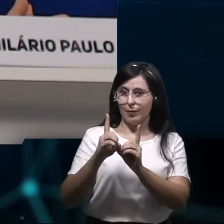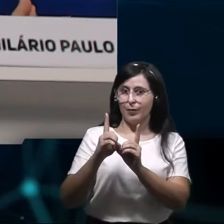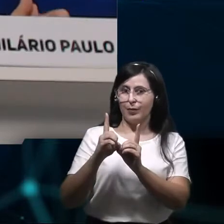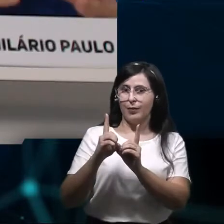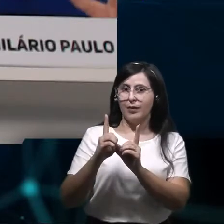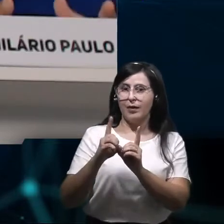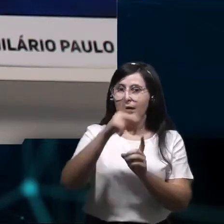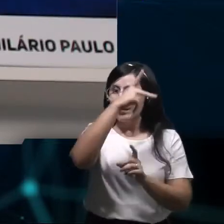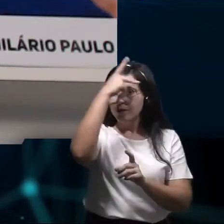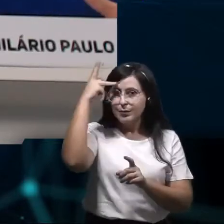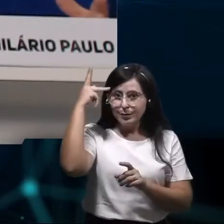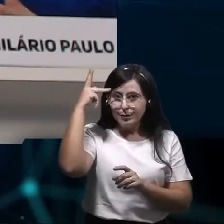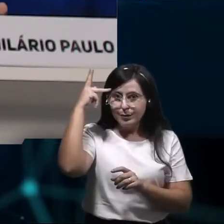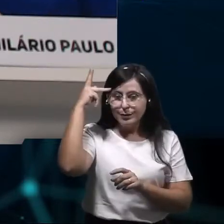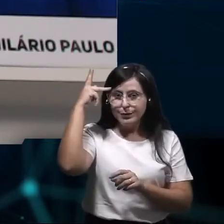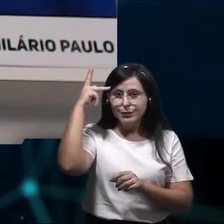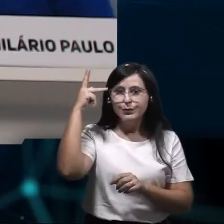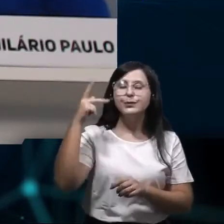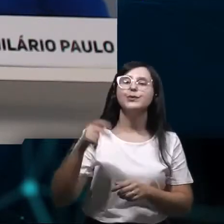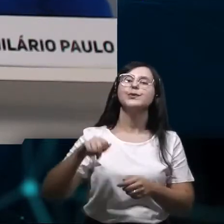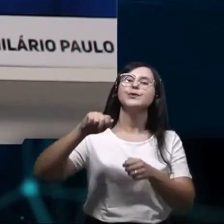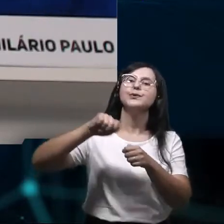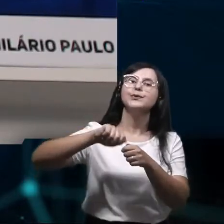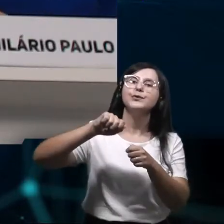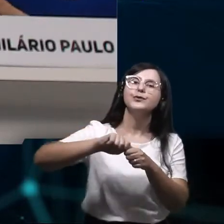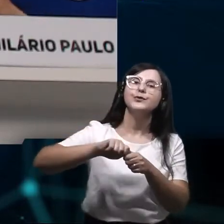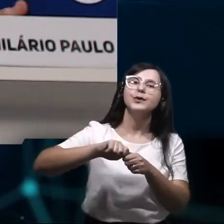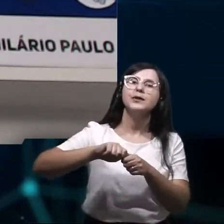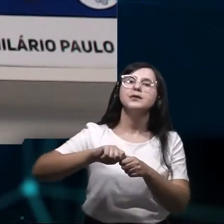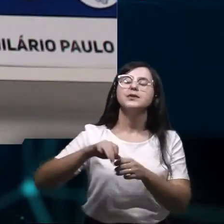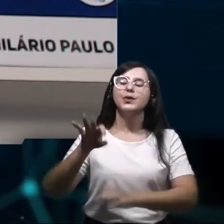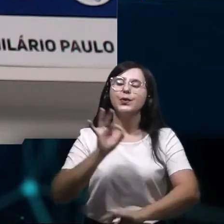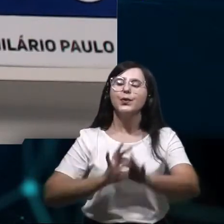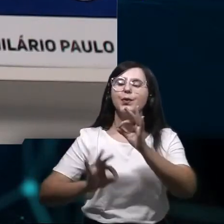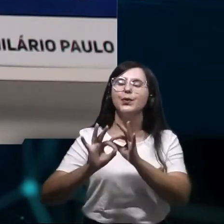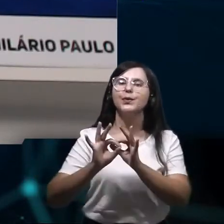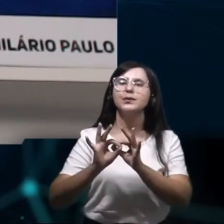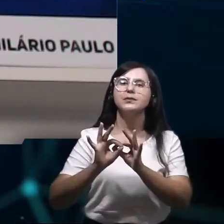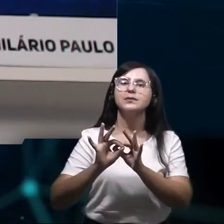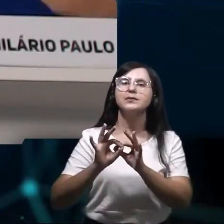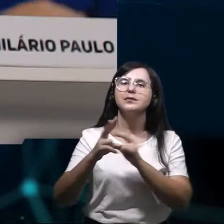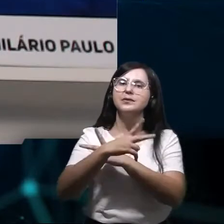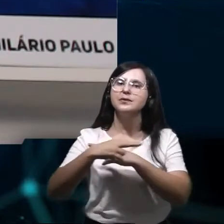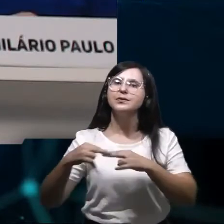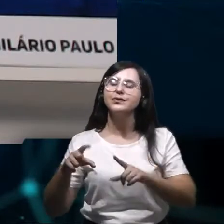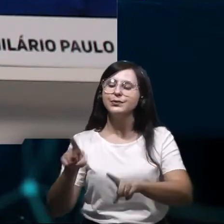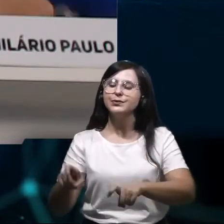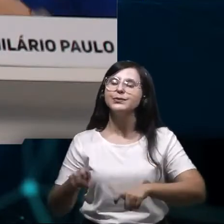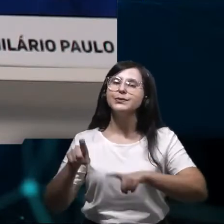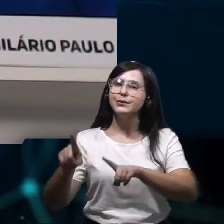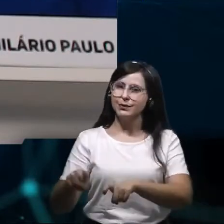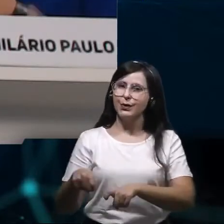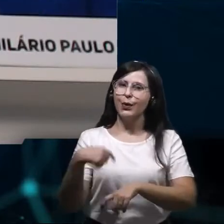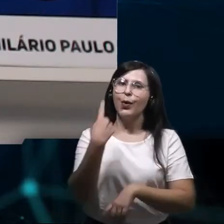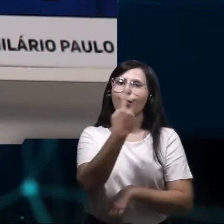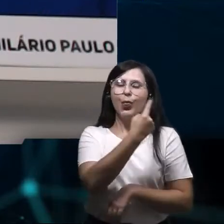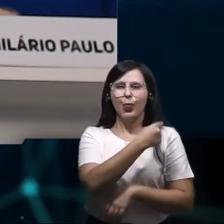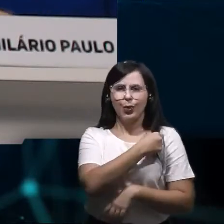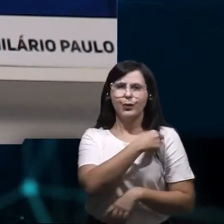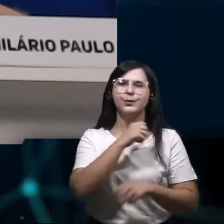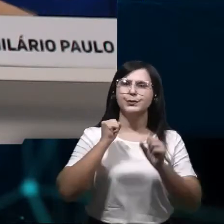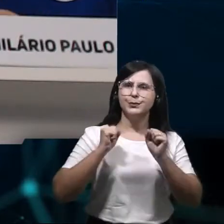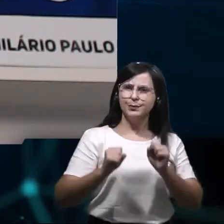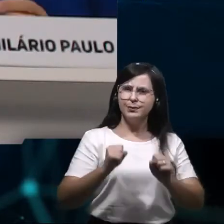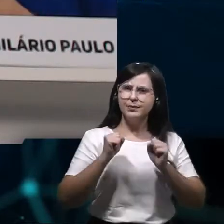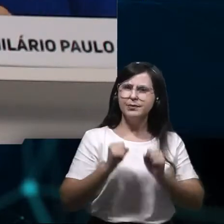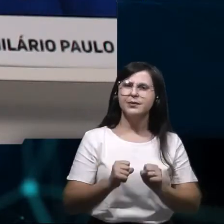Nós criamos o primeiro perímetro irrigado que fica na barragem dos Oitis, aonde essas pessoas puderam